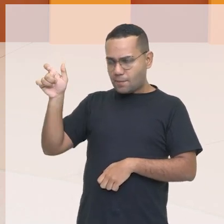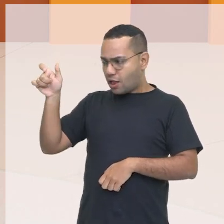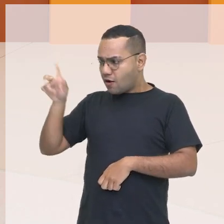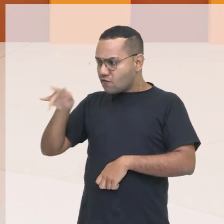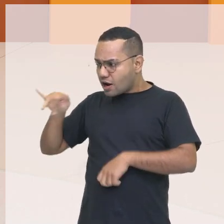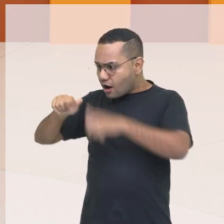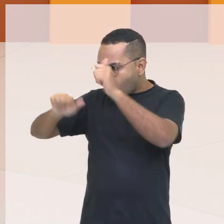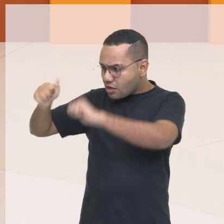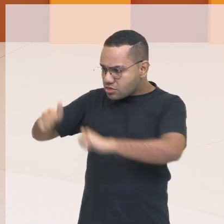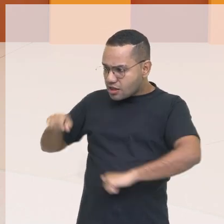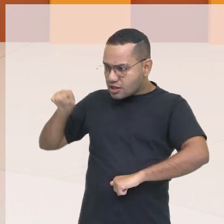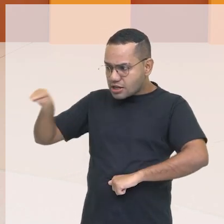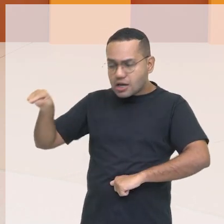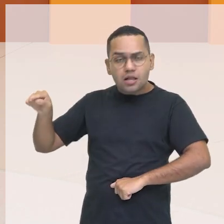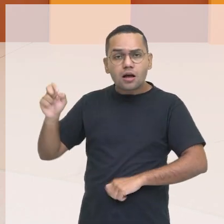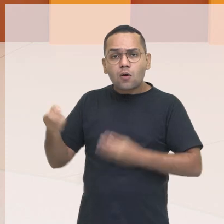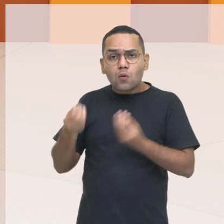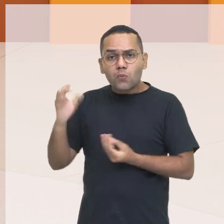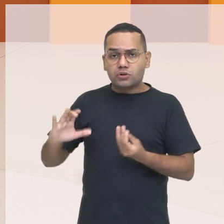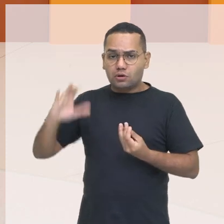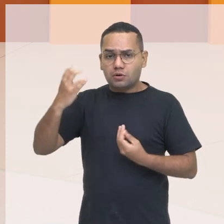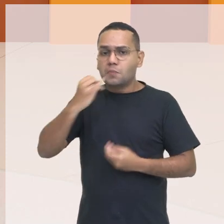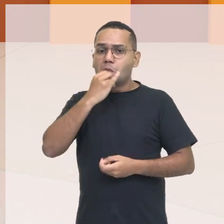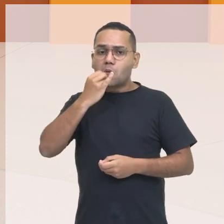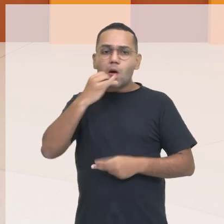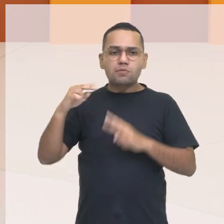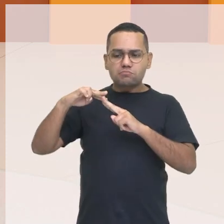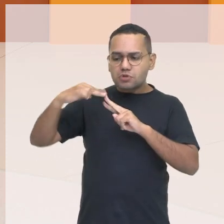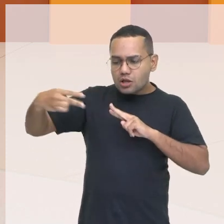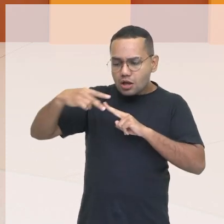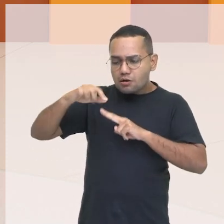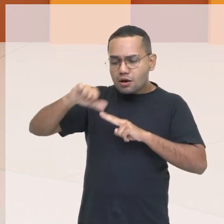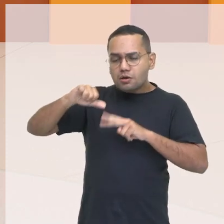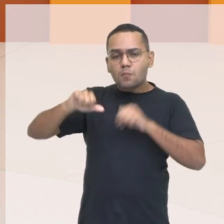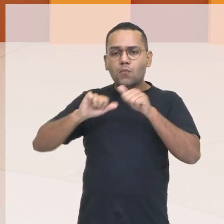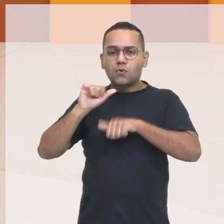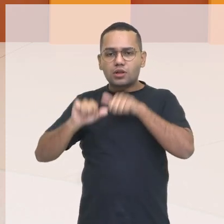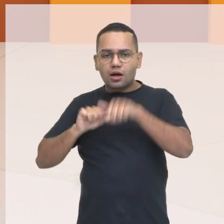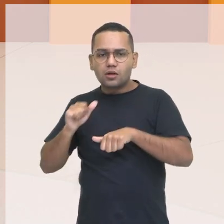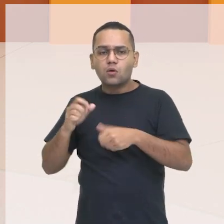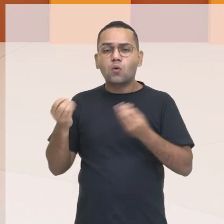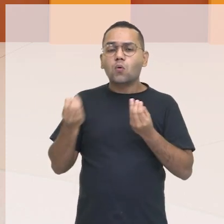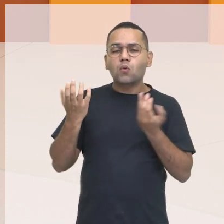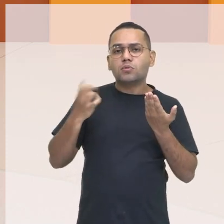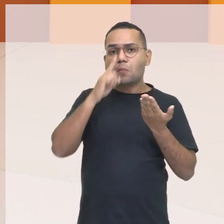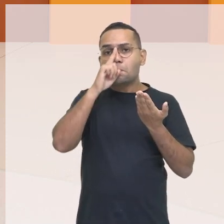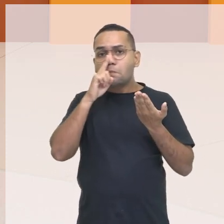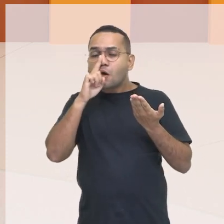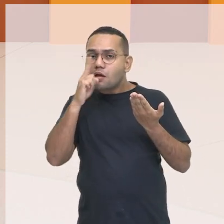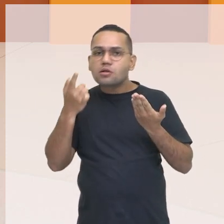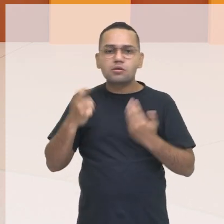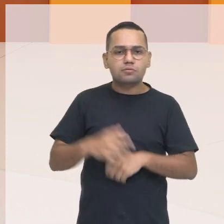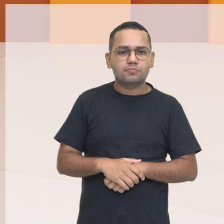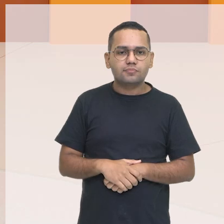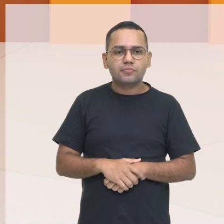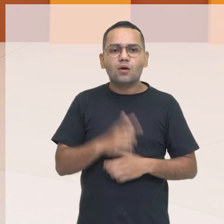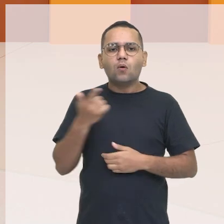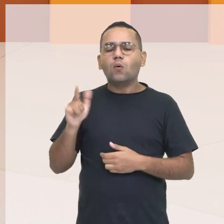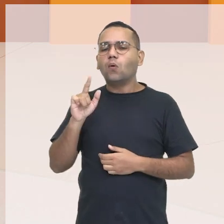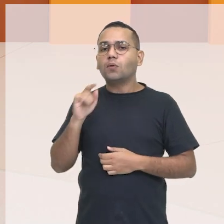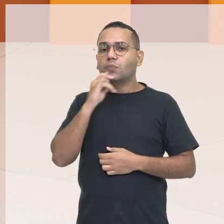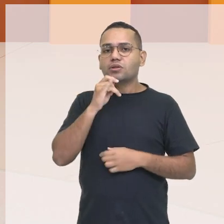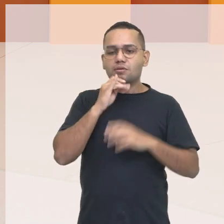Né? A criação de organismos geneticamente modificados, as suas consequências. Né? Nós temos aí os transgênicos,